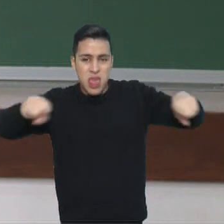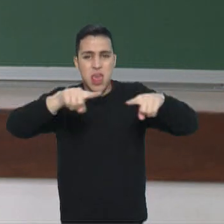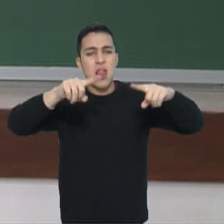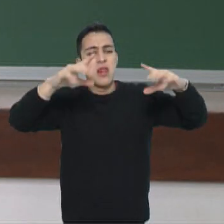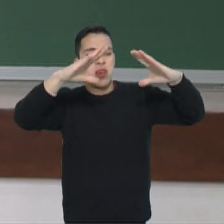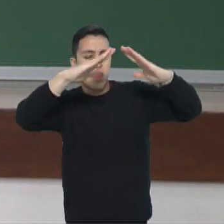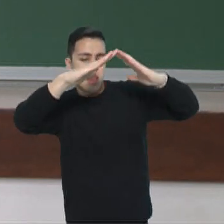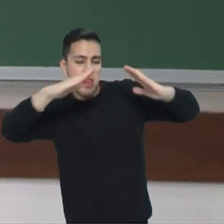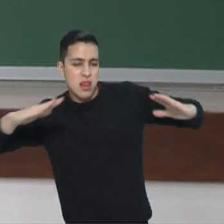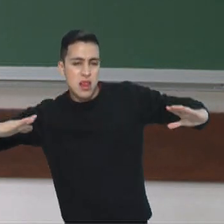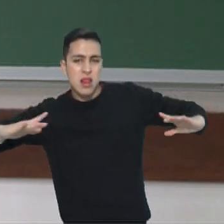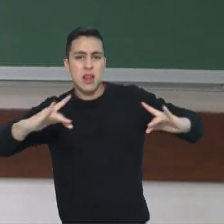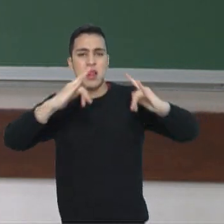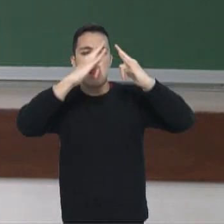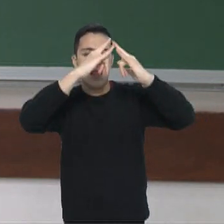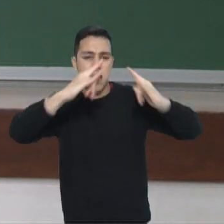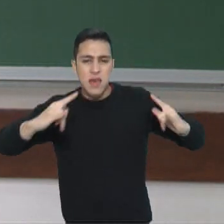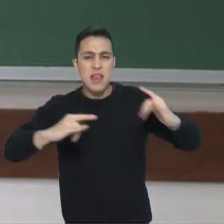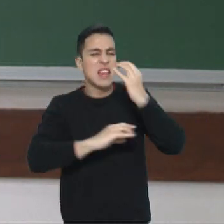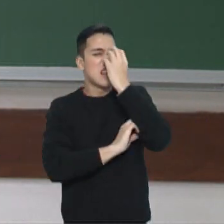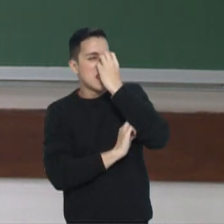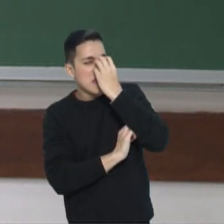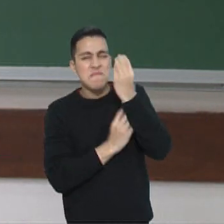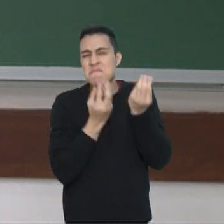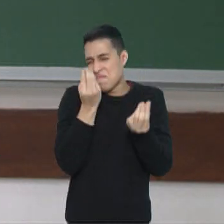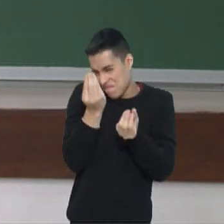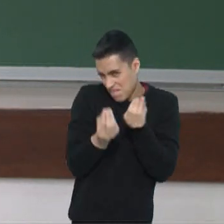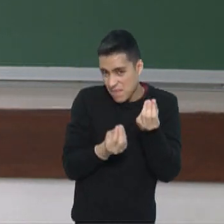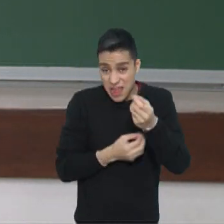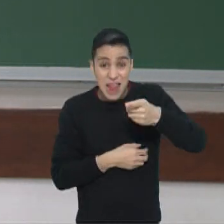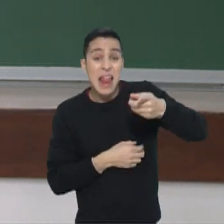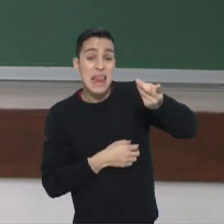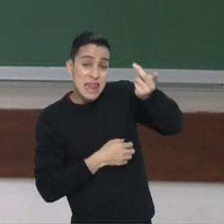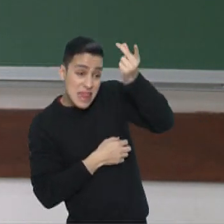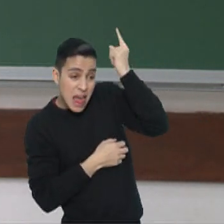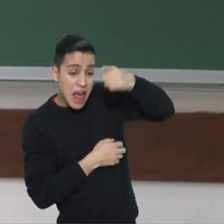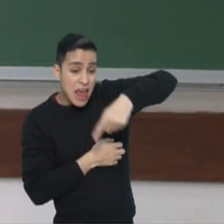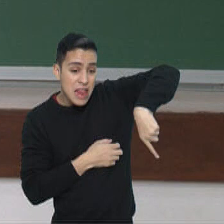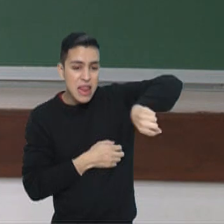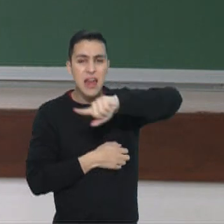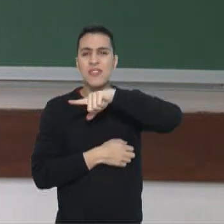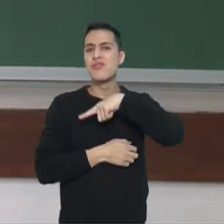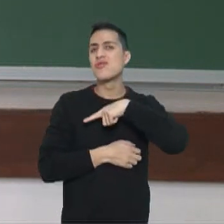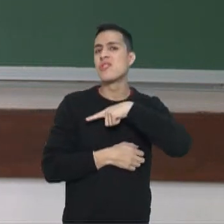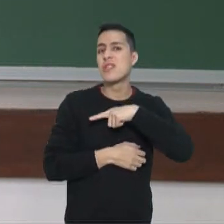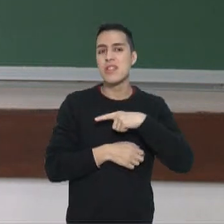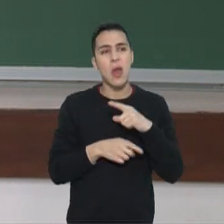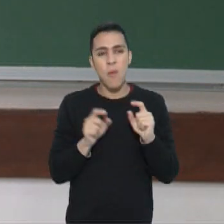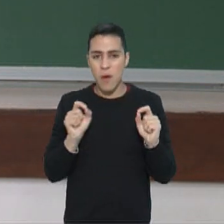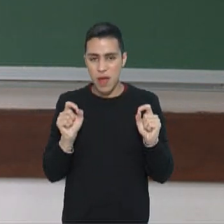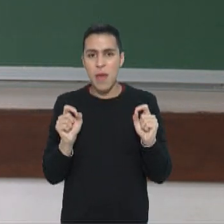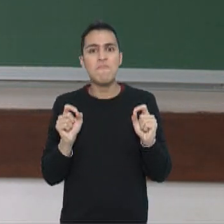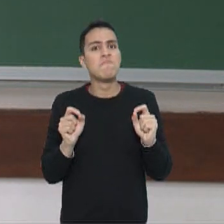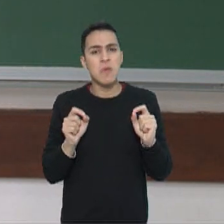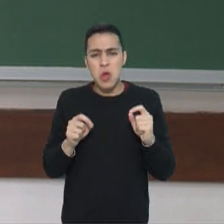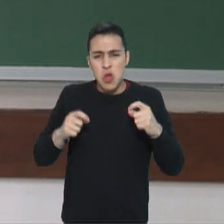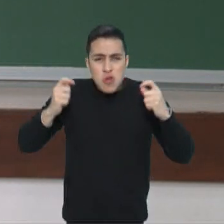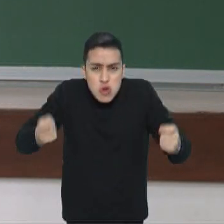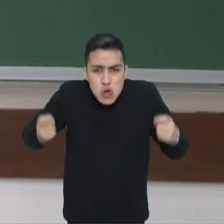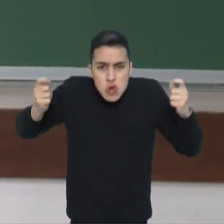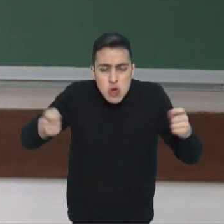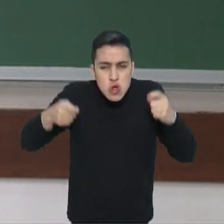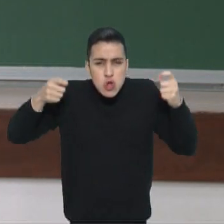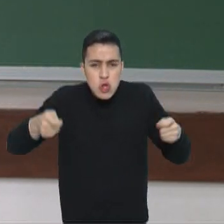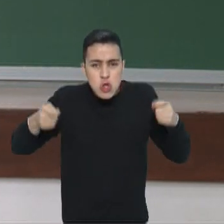que eram chamadas de circos. Eram diversões onde eram realizadas as famosas corridas de cavalos, né? Então,